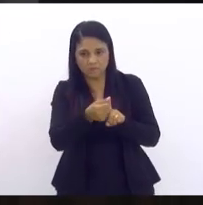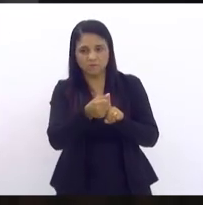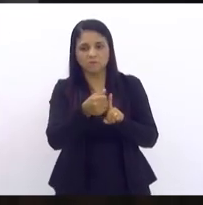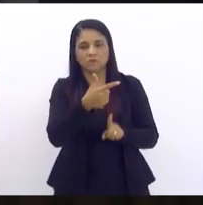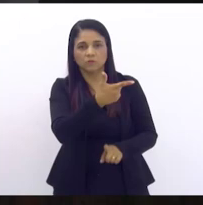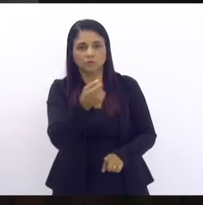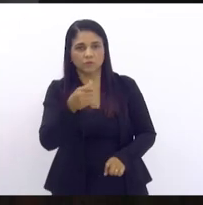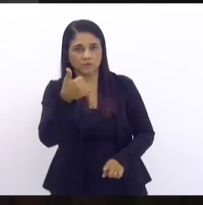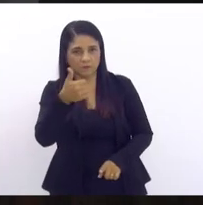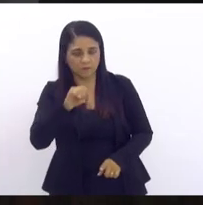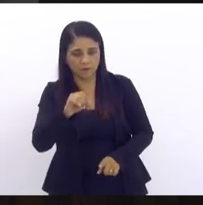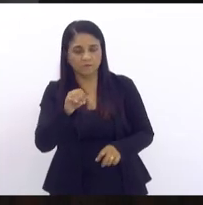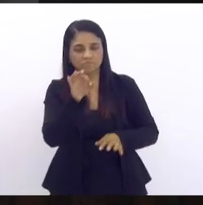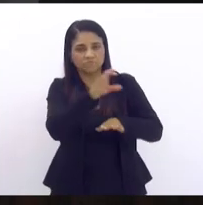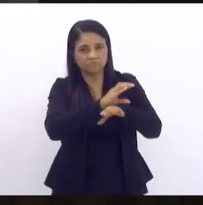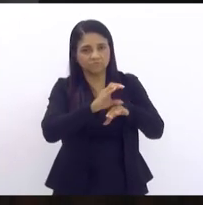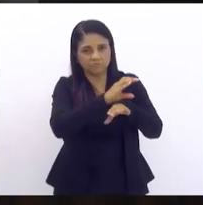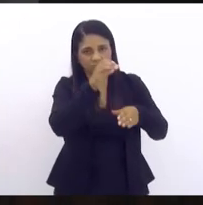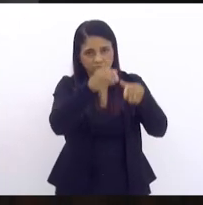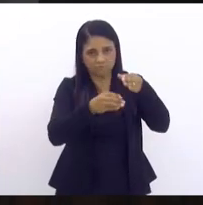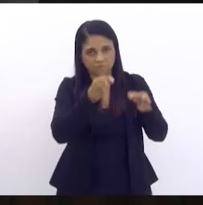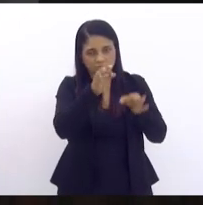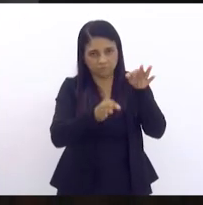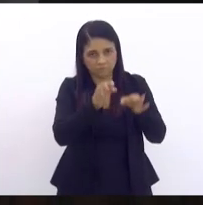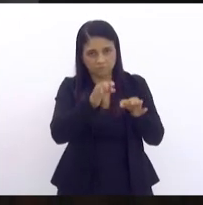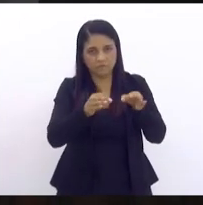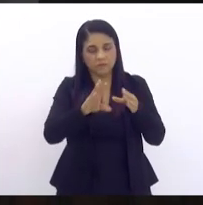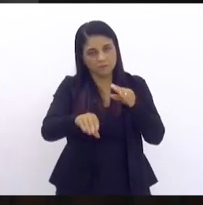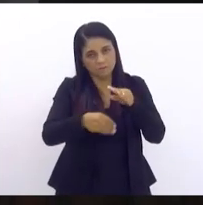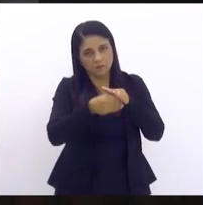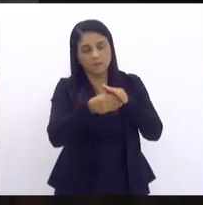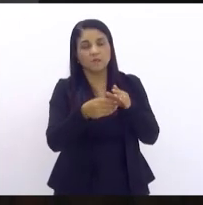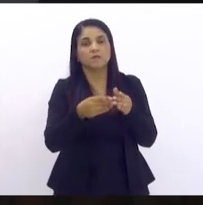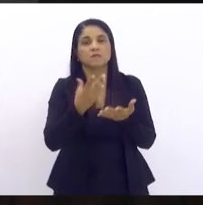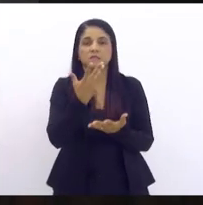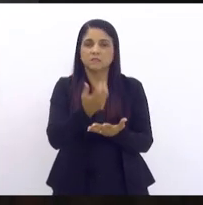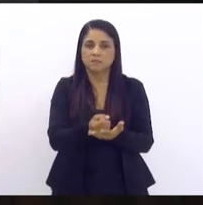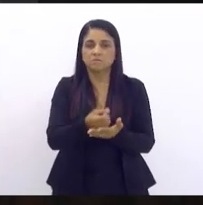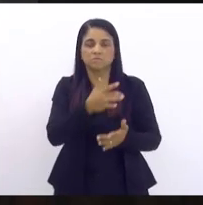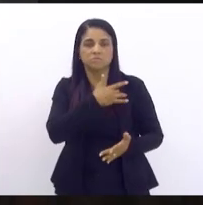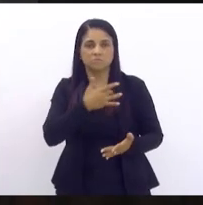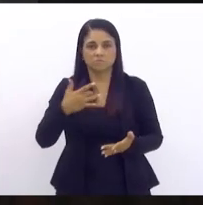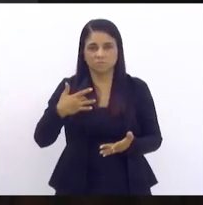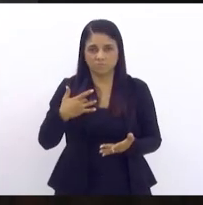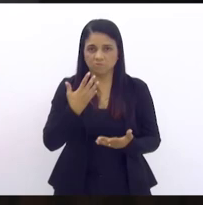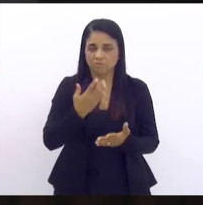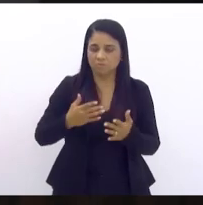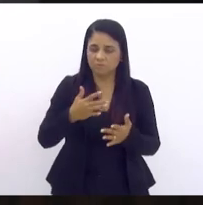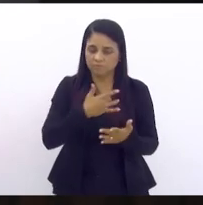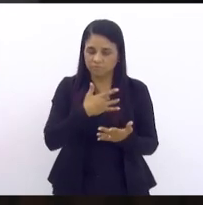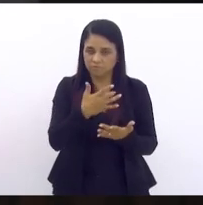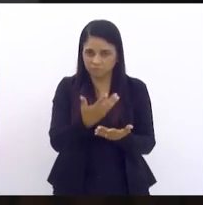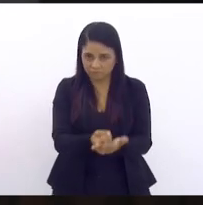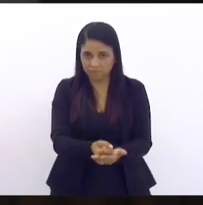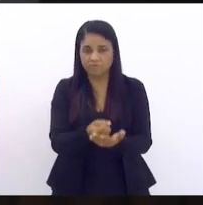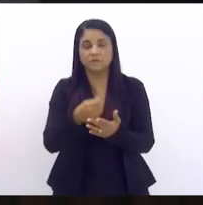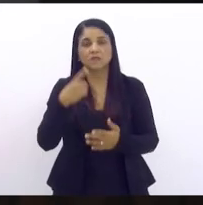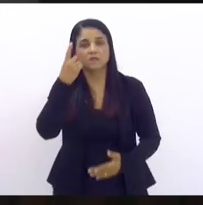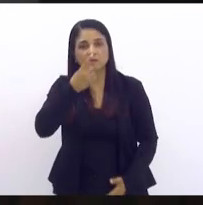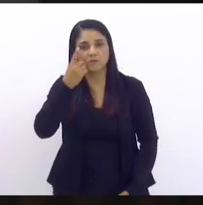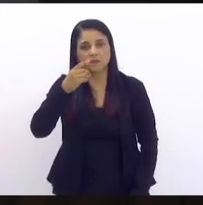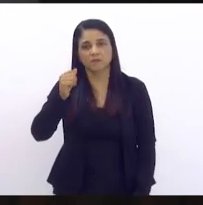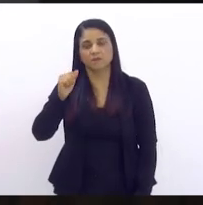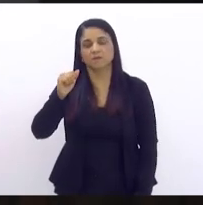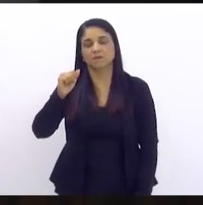e Justiça pela juridicidade com emendas e de saúde favorável. Relatoras, deputadas Verônica Lima e Marta Rocha.